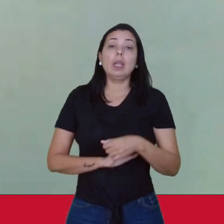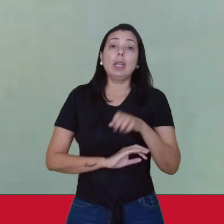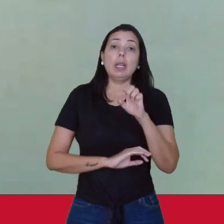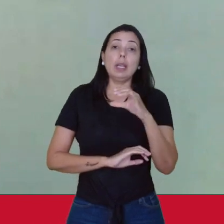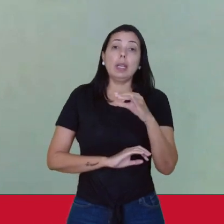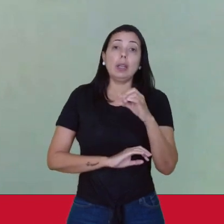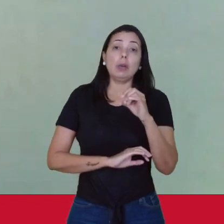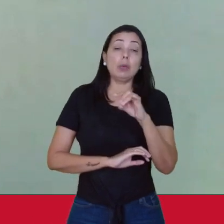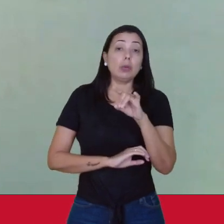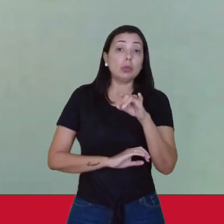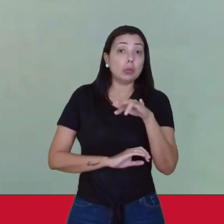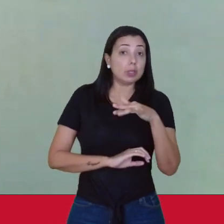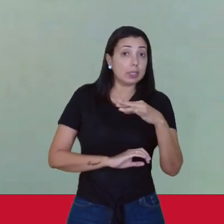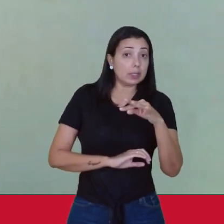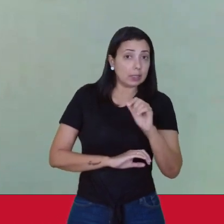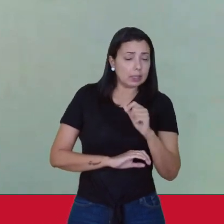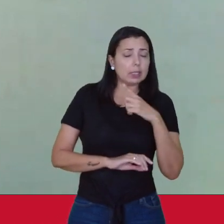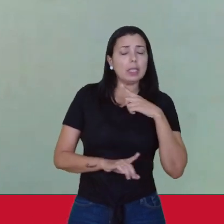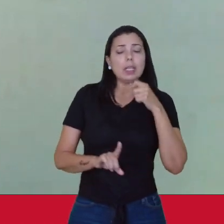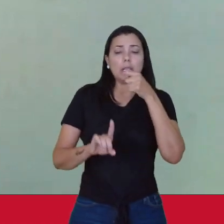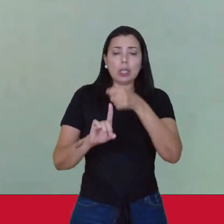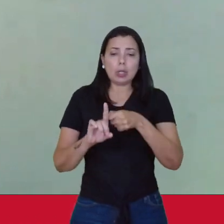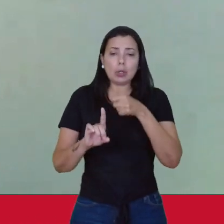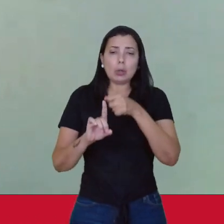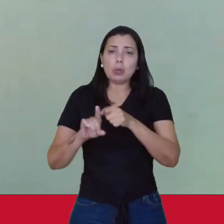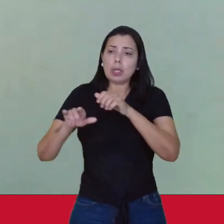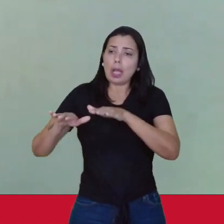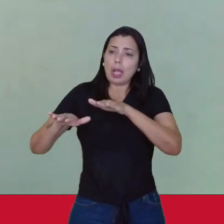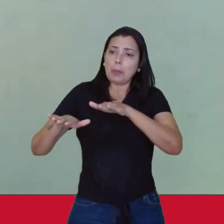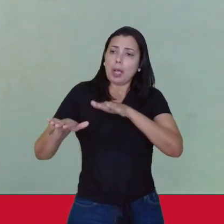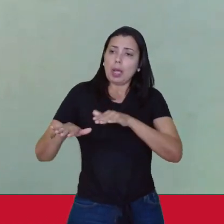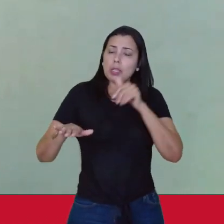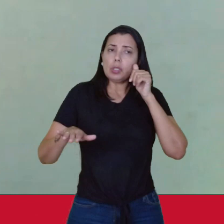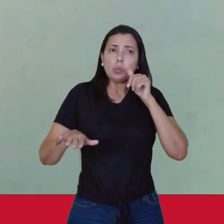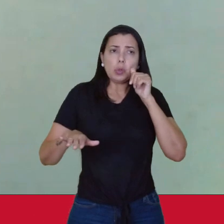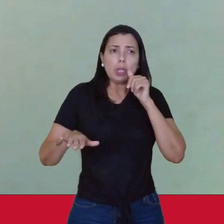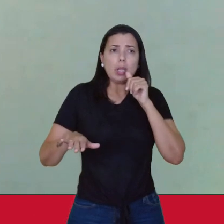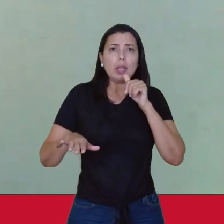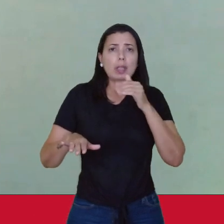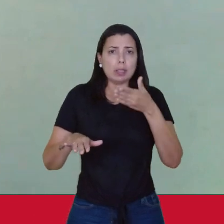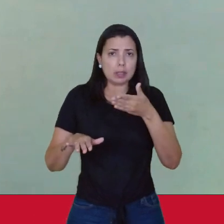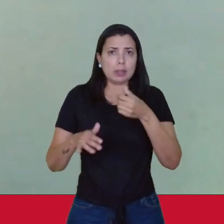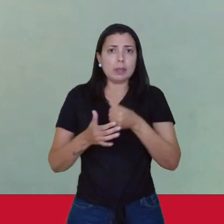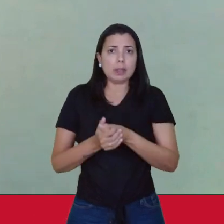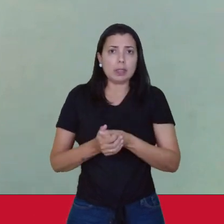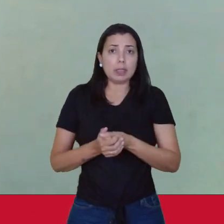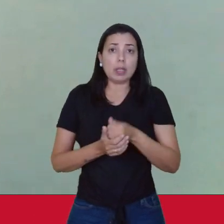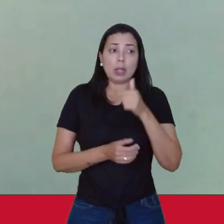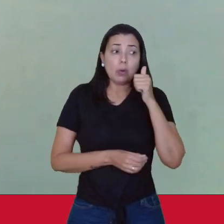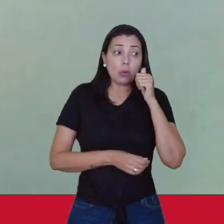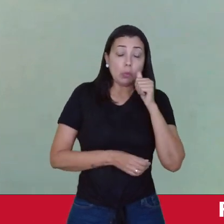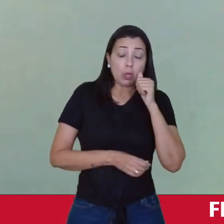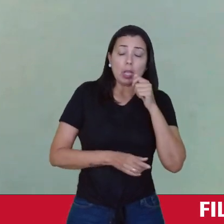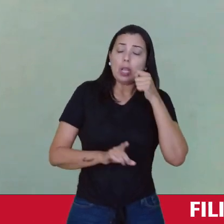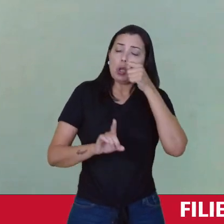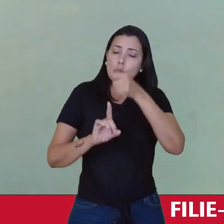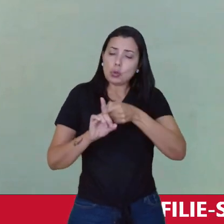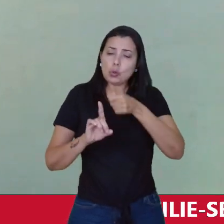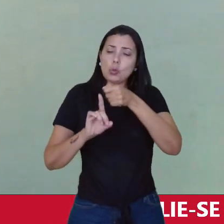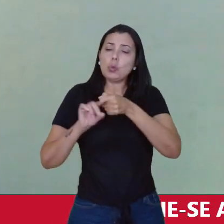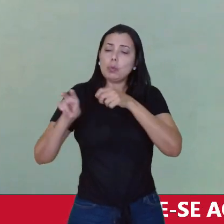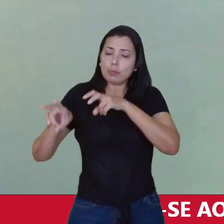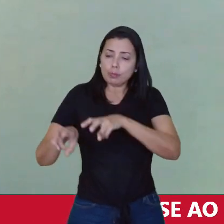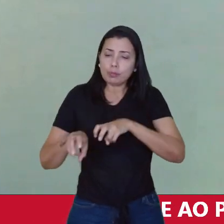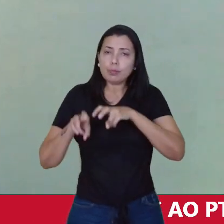ecossocialista. A gente tem aí lutas como a Marcha das Margaridas, né? Margarida Alves, que foi uma mulher de luta no